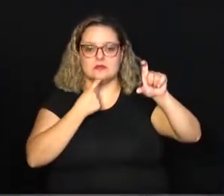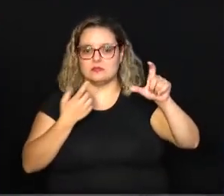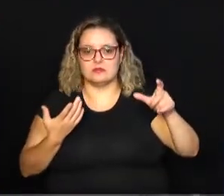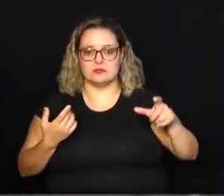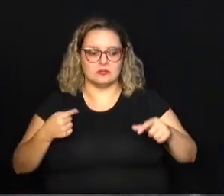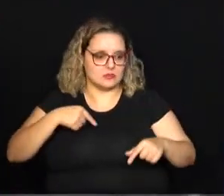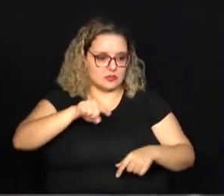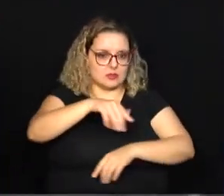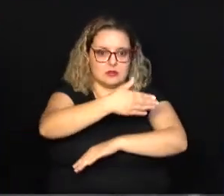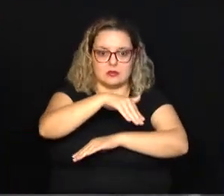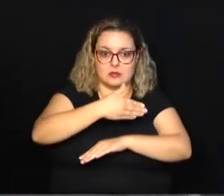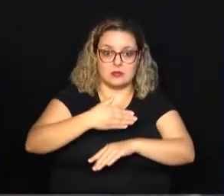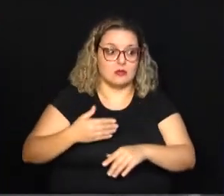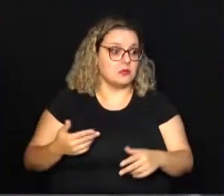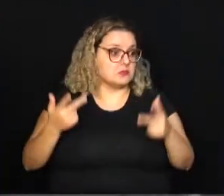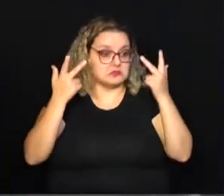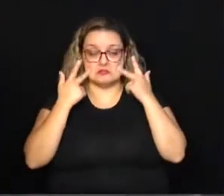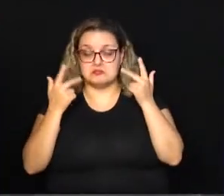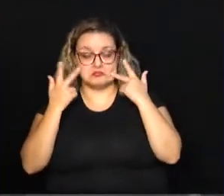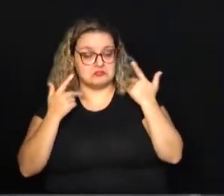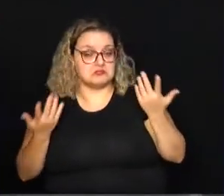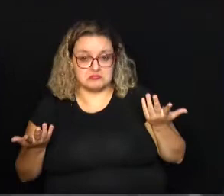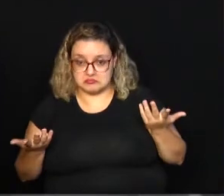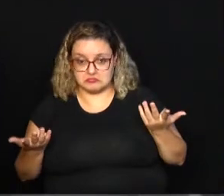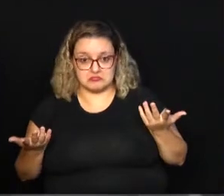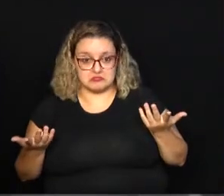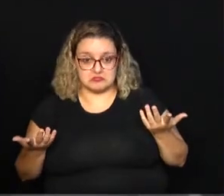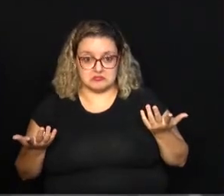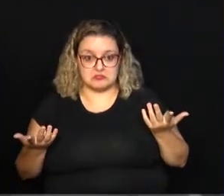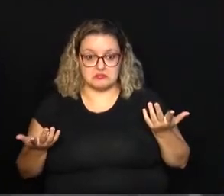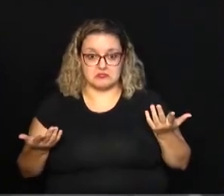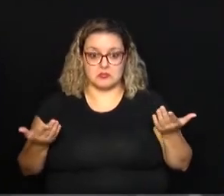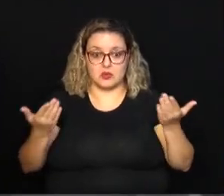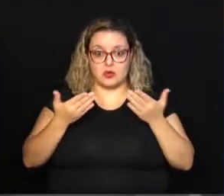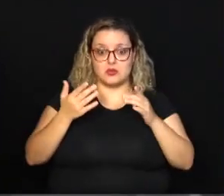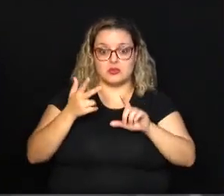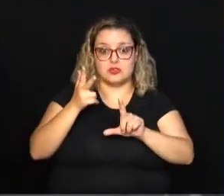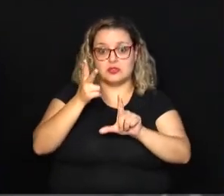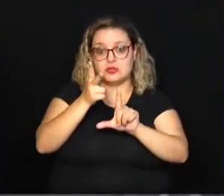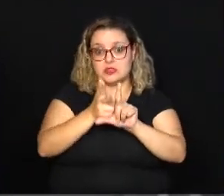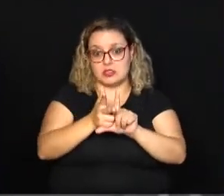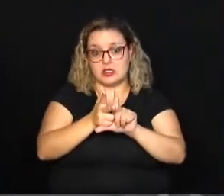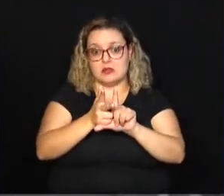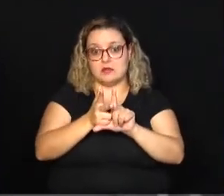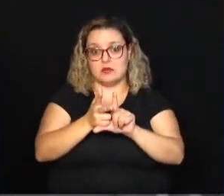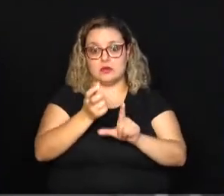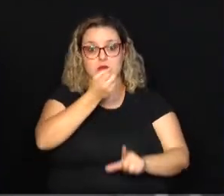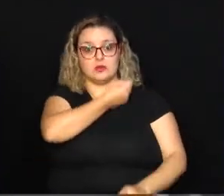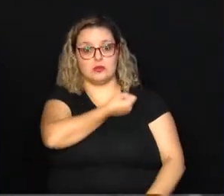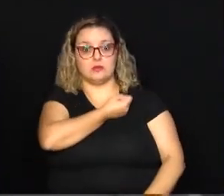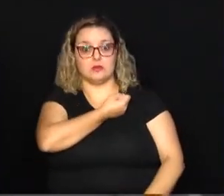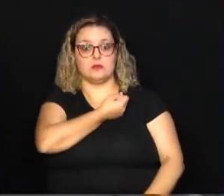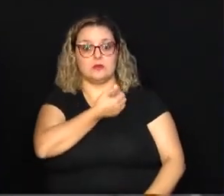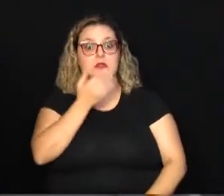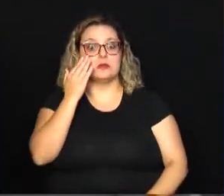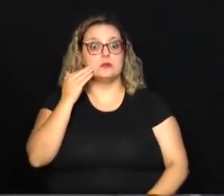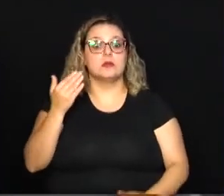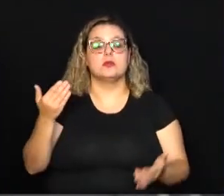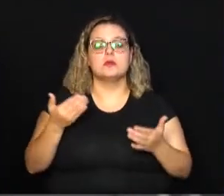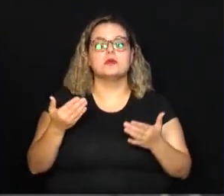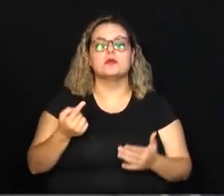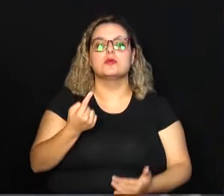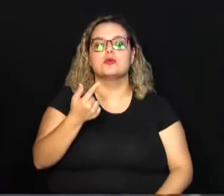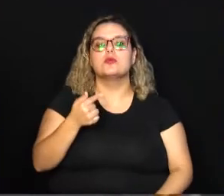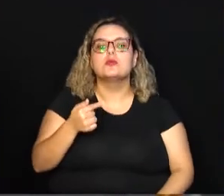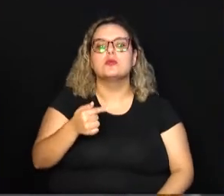rua, a circulação continua igual. Hoje, na live que nós fizemos, um número que eu não sabia, fiquei sabendo hoje, em uma semana